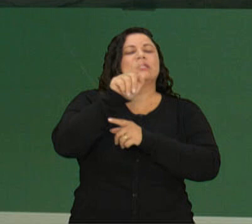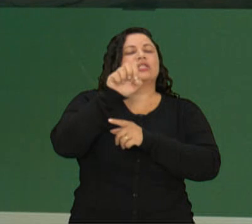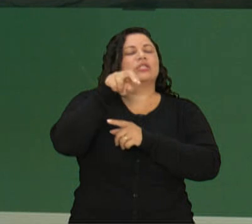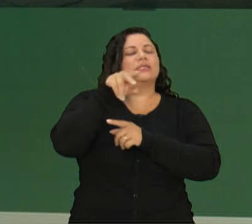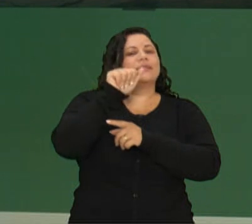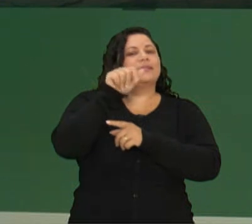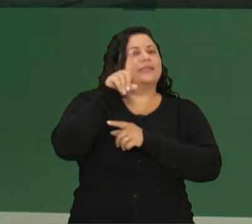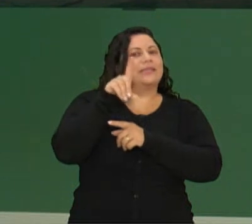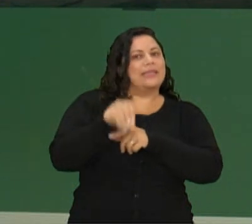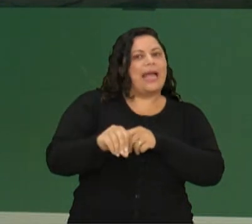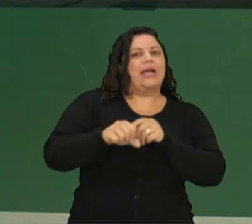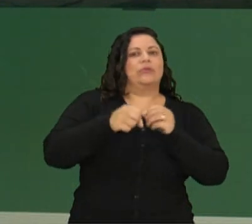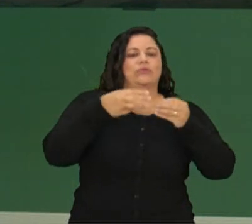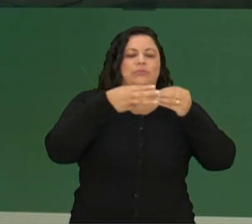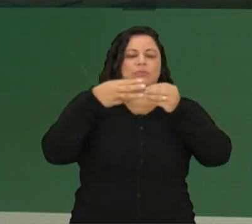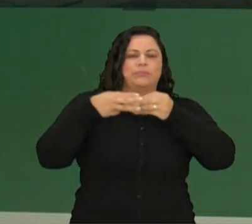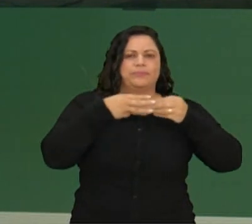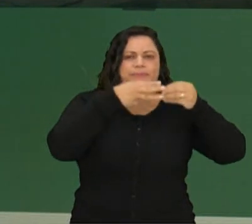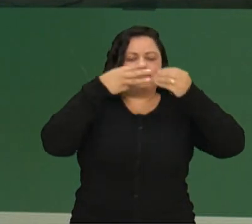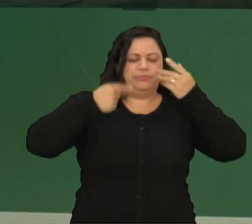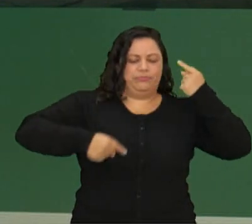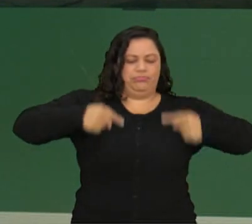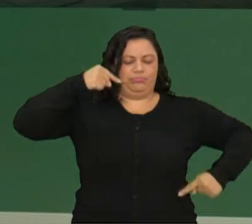as células, os tecidos do corpo humano.